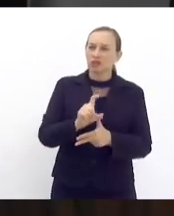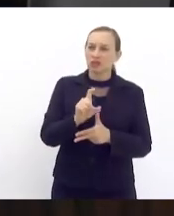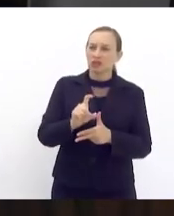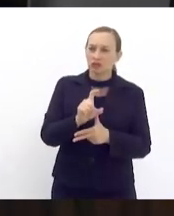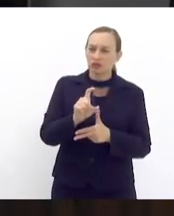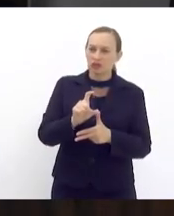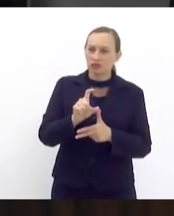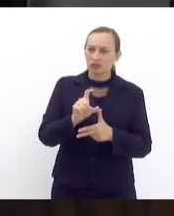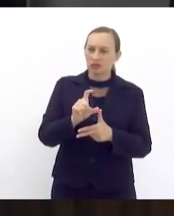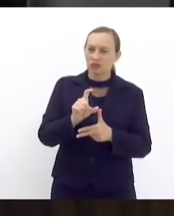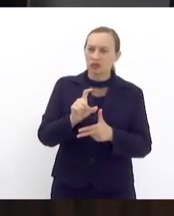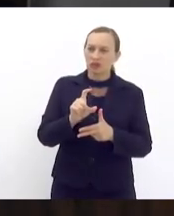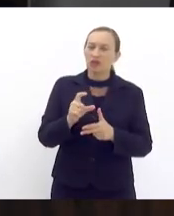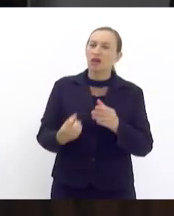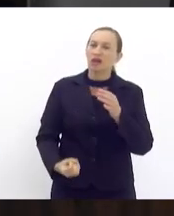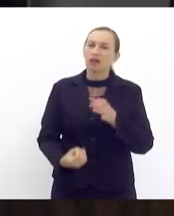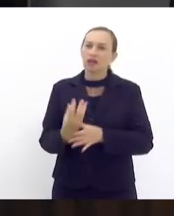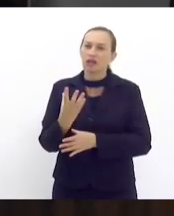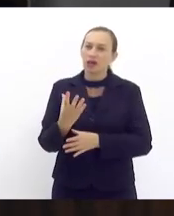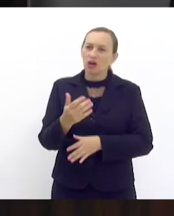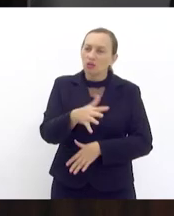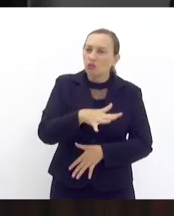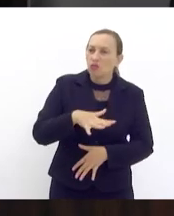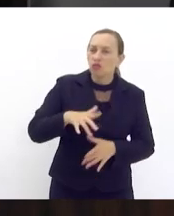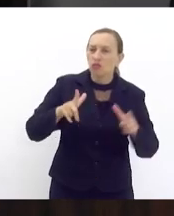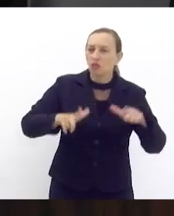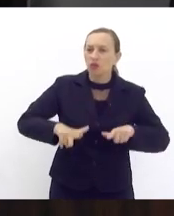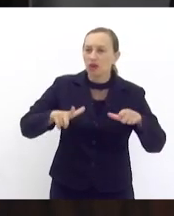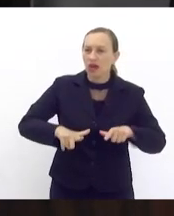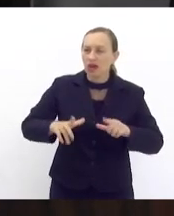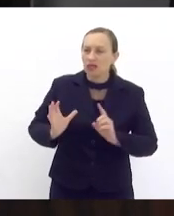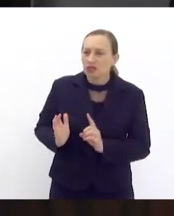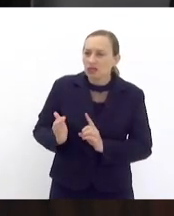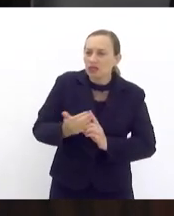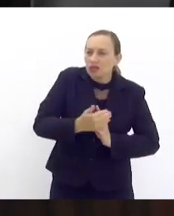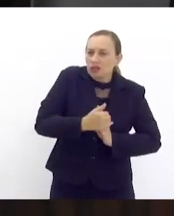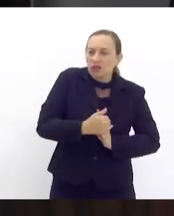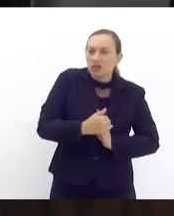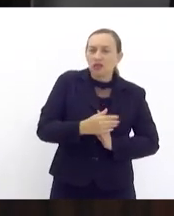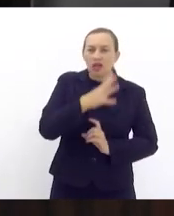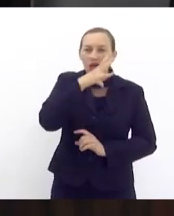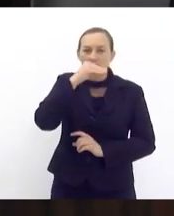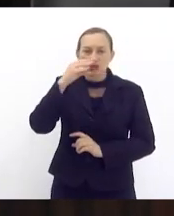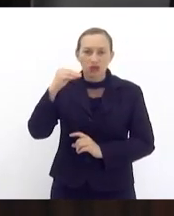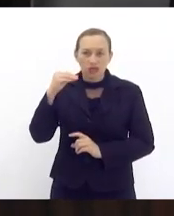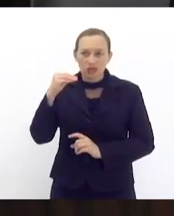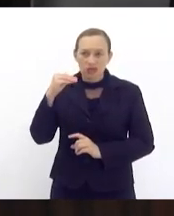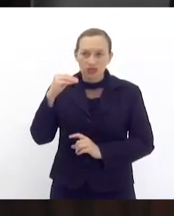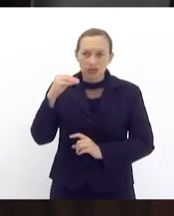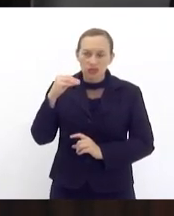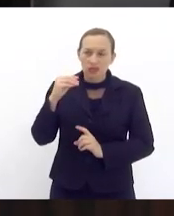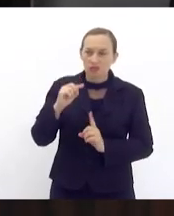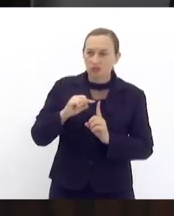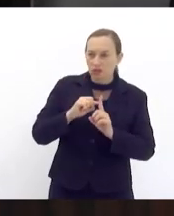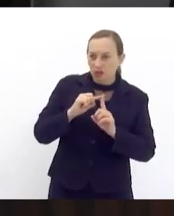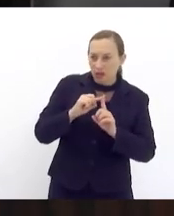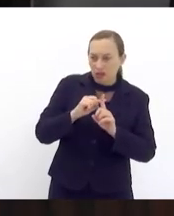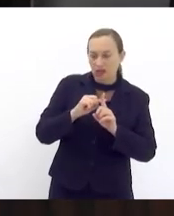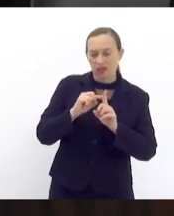a implantar o espaço de acolhimento para adolescentes grávidas